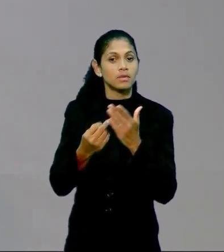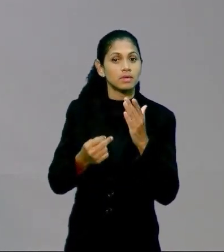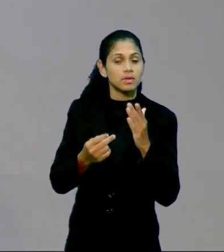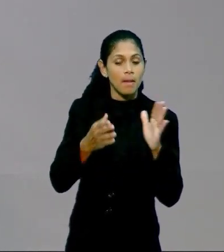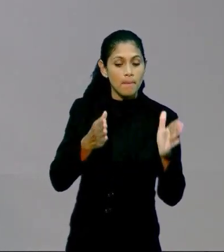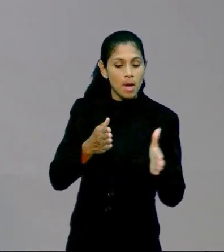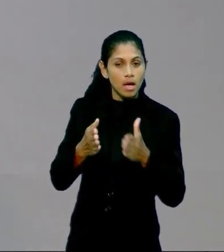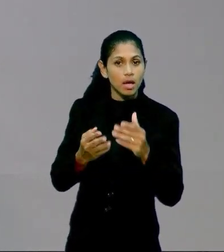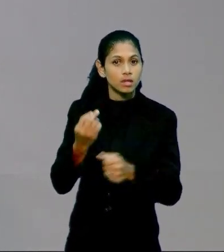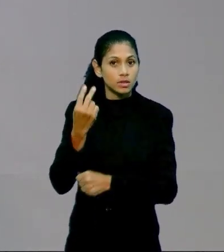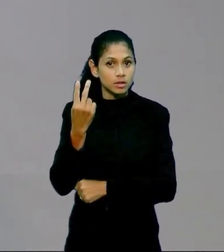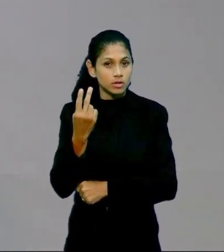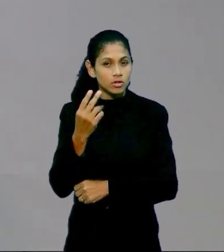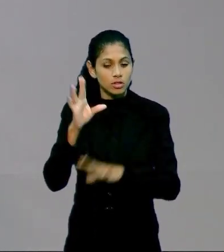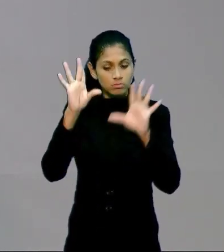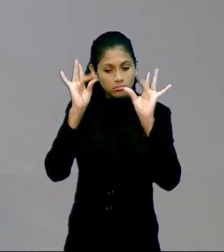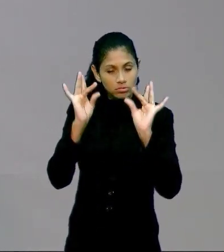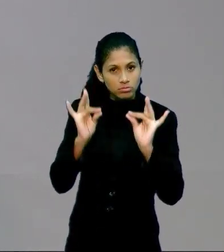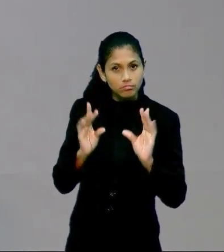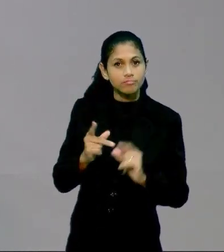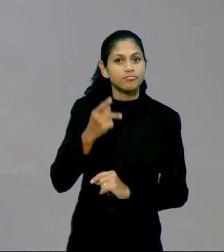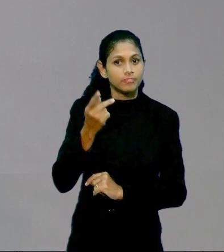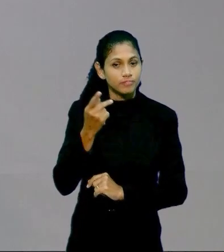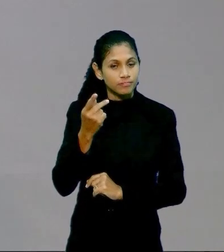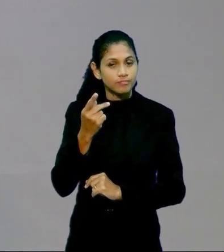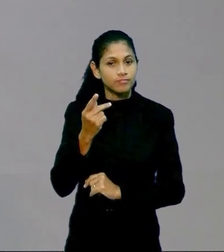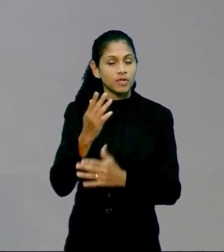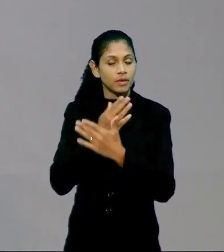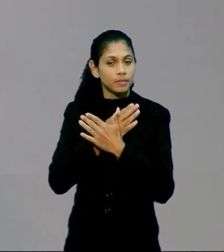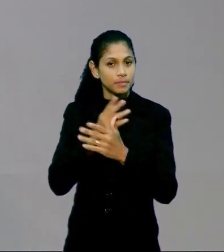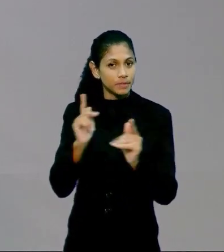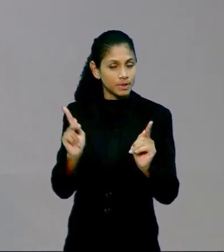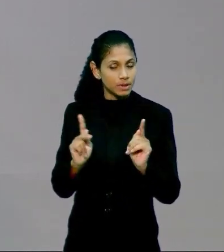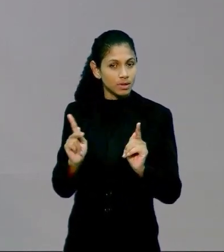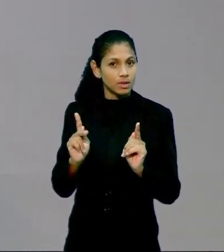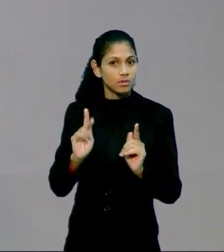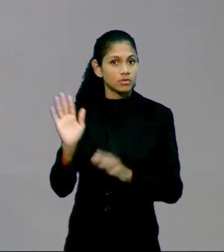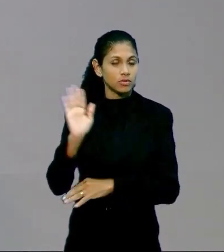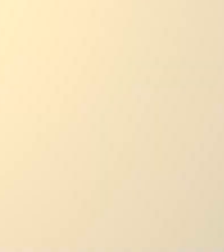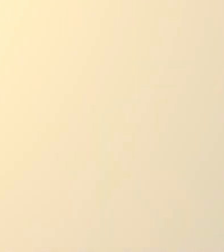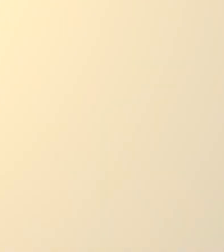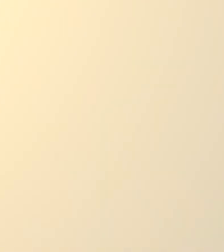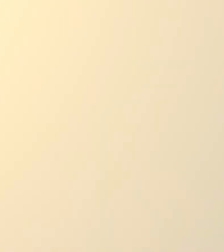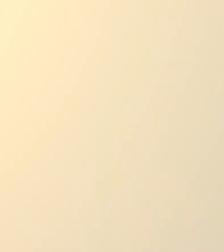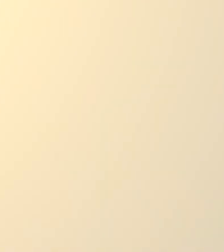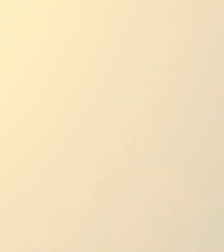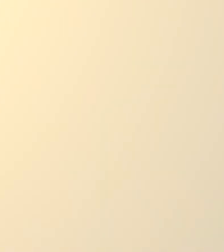falar detalhadamente de cada ligação. Fiquem em paz, até a próxima. Tchau, tchau.